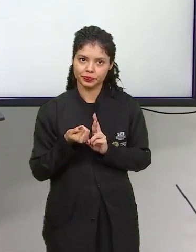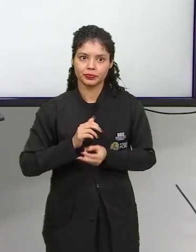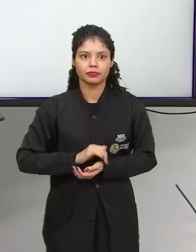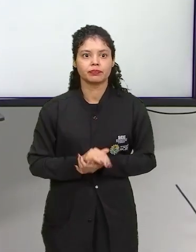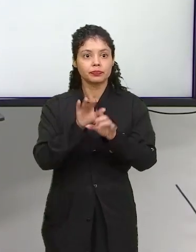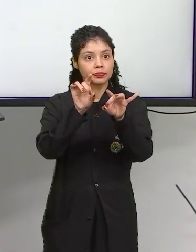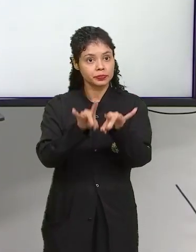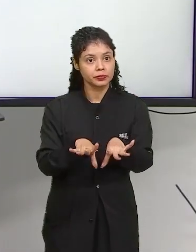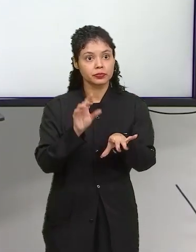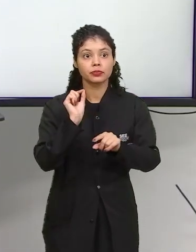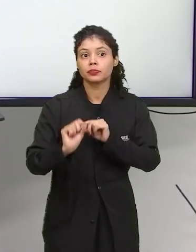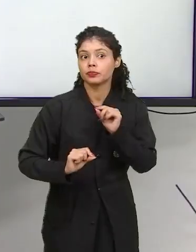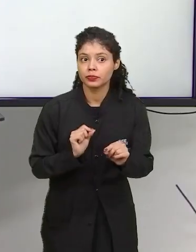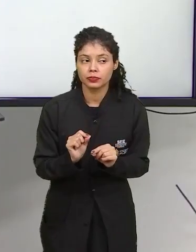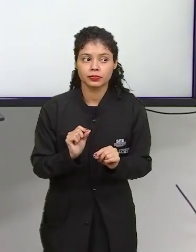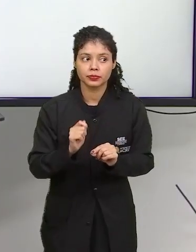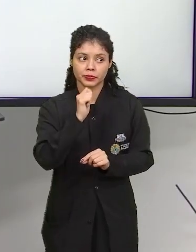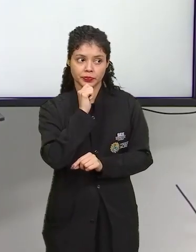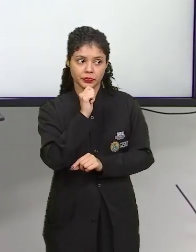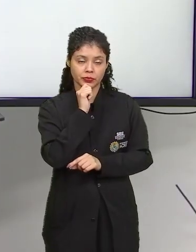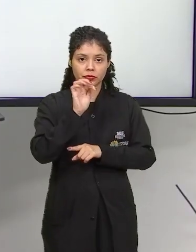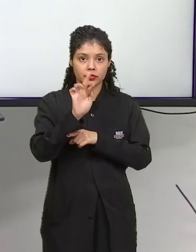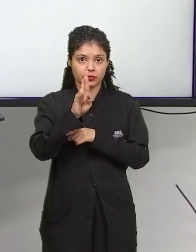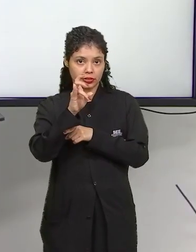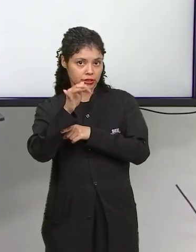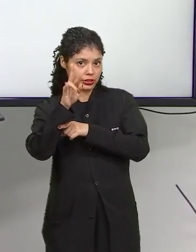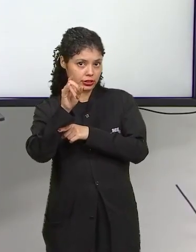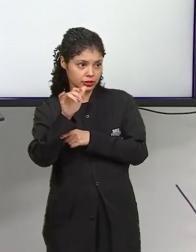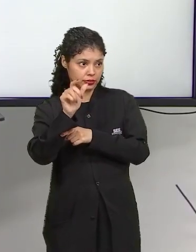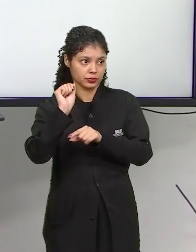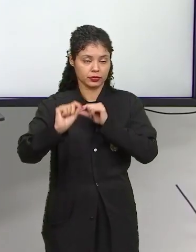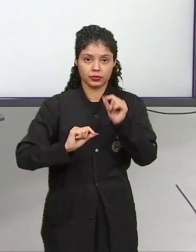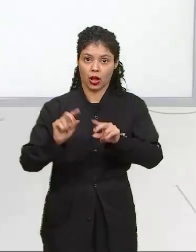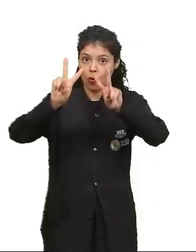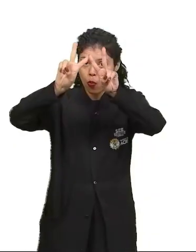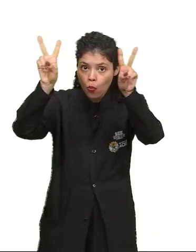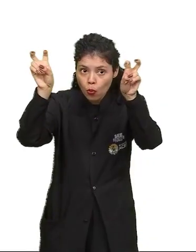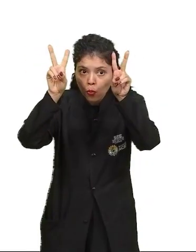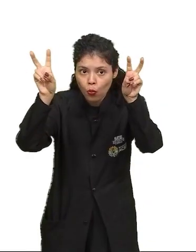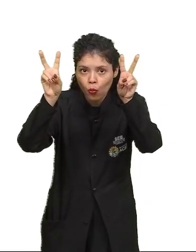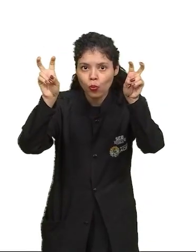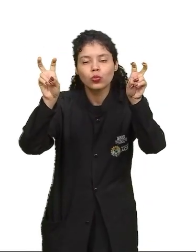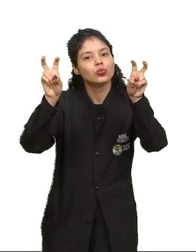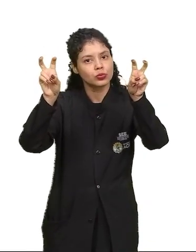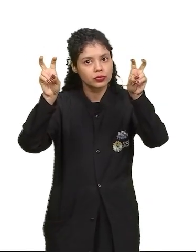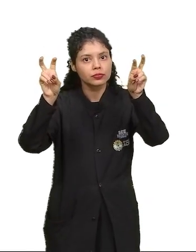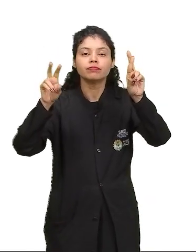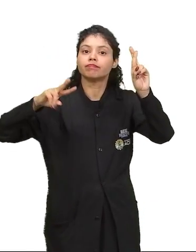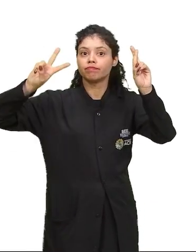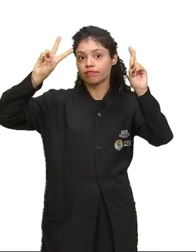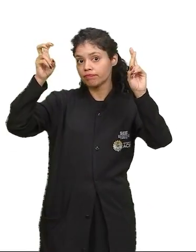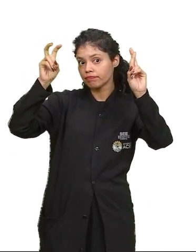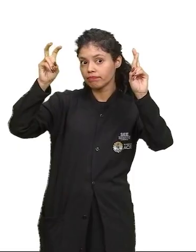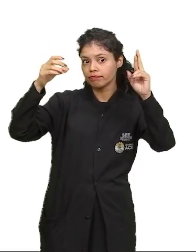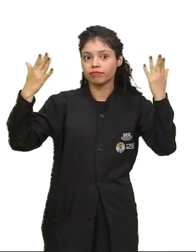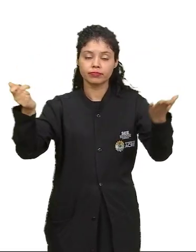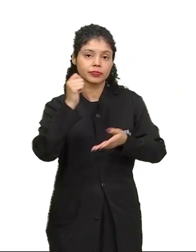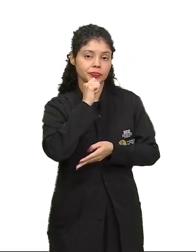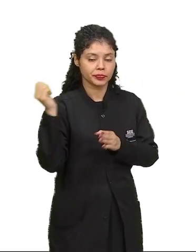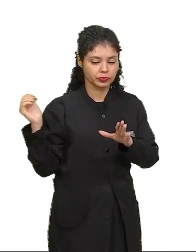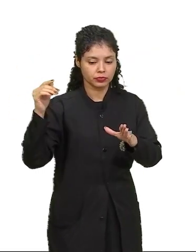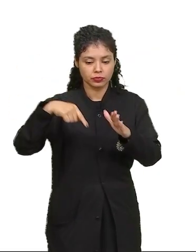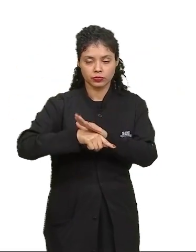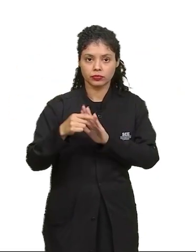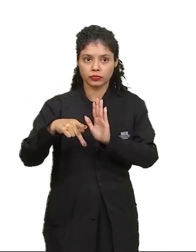Por último, nós temos o referencial. O referencial é o assunto, é o contexto ao qual aquela mensagem está